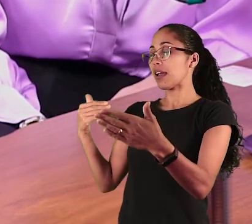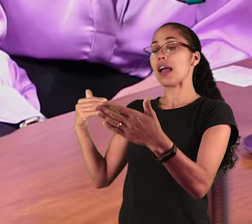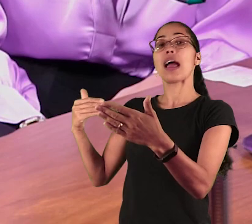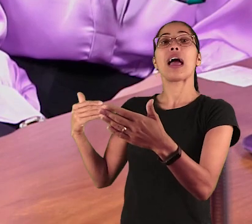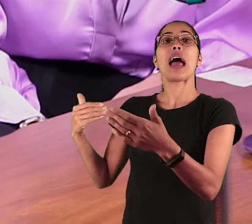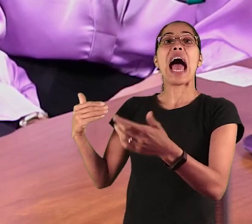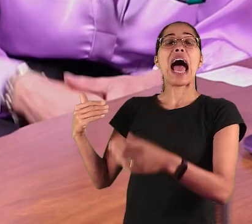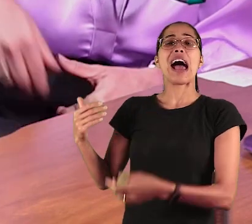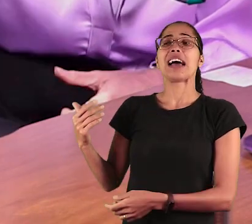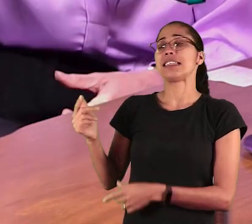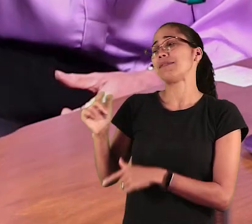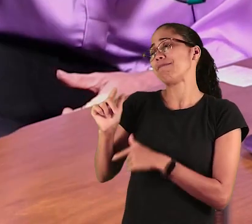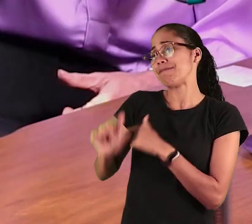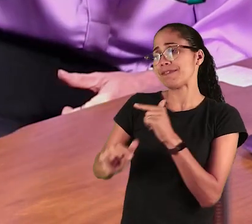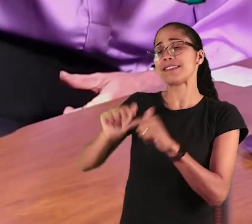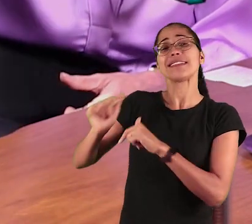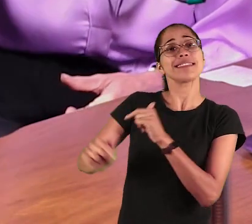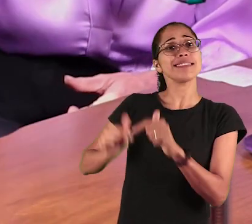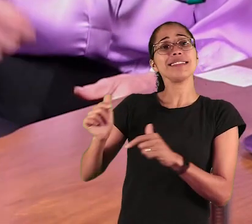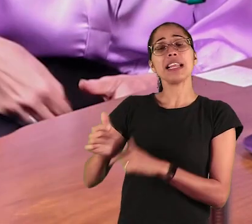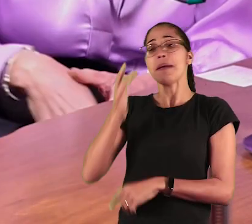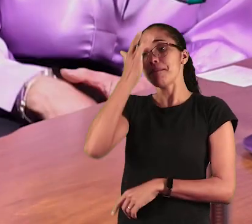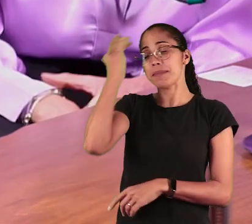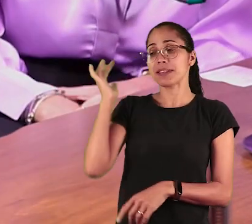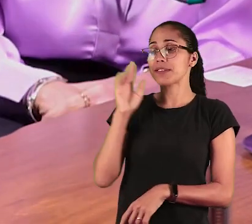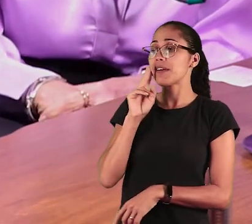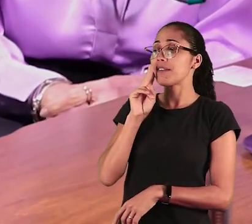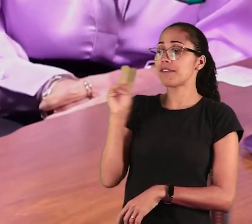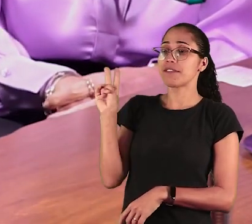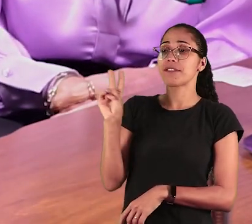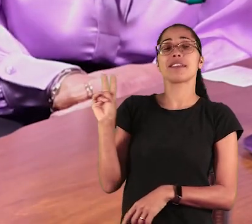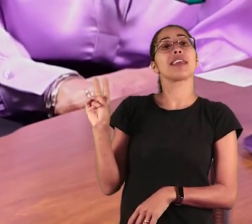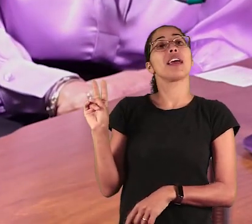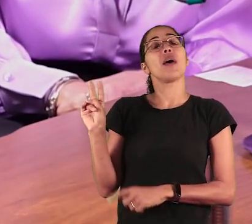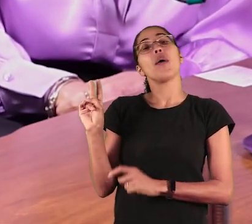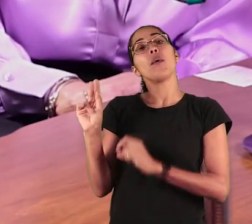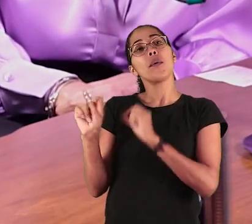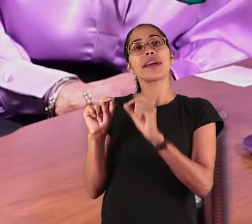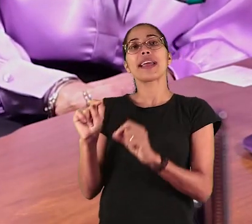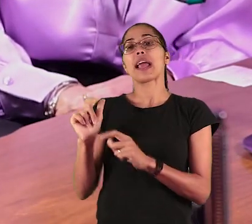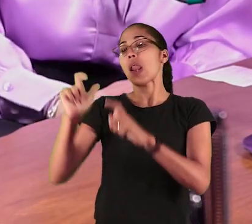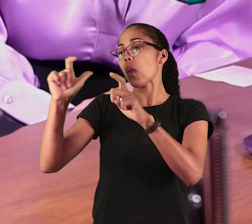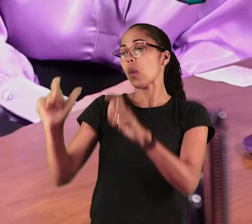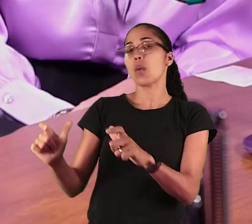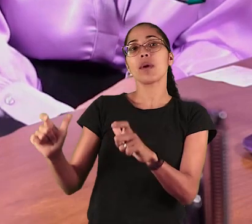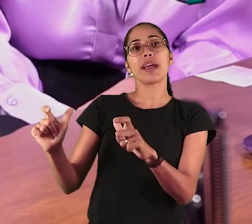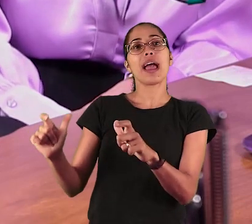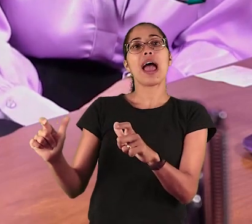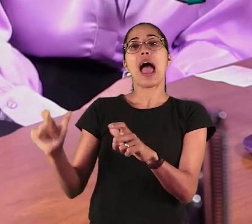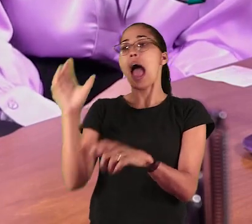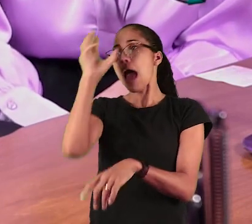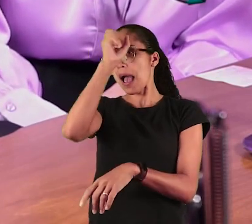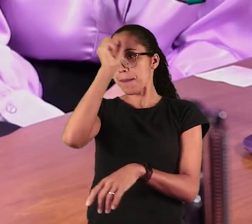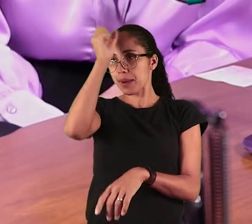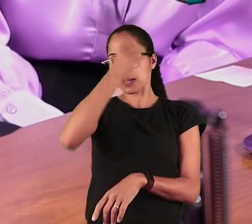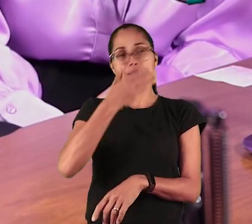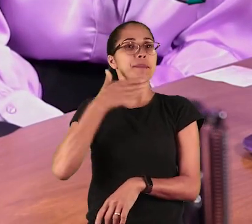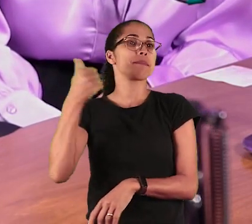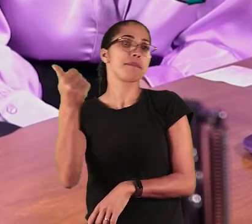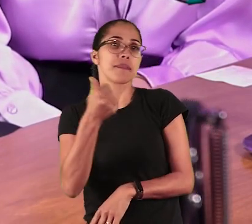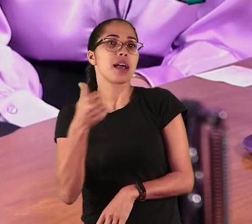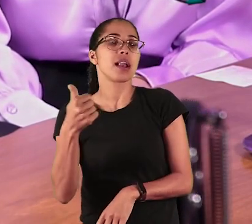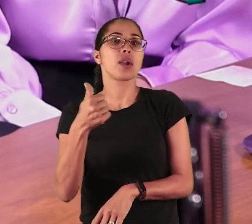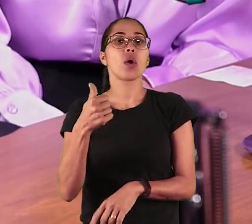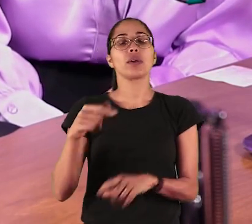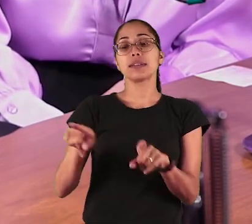quilos Eles eram muito exigidos e as pessoas também elas olhavam muito para o lugar que ia ter aquele aprendizado melhor